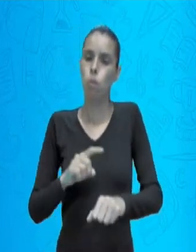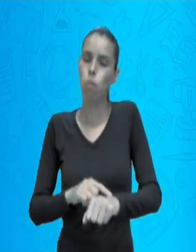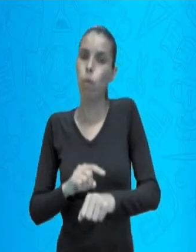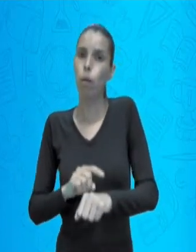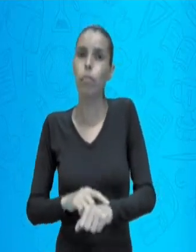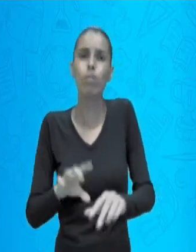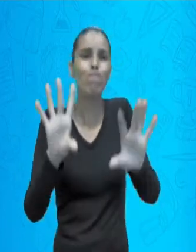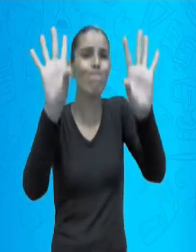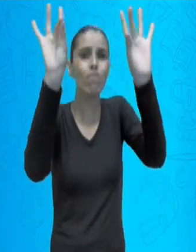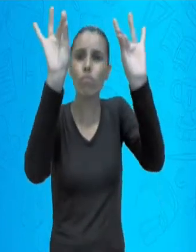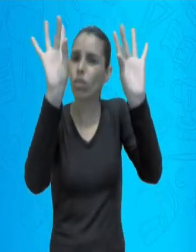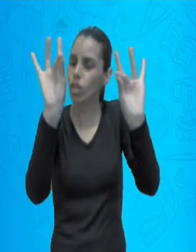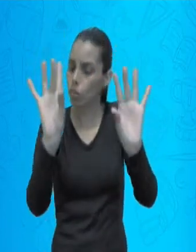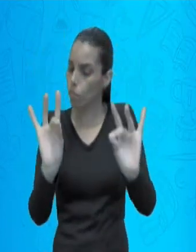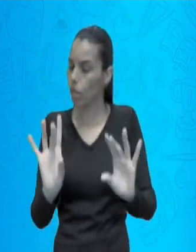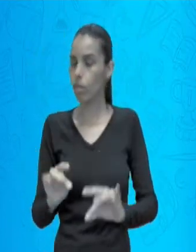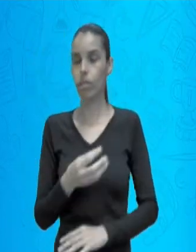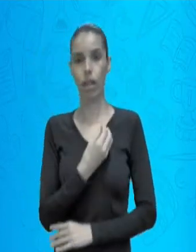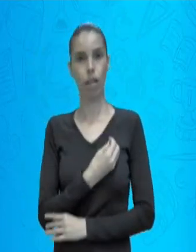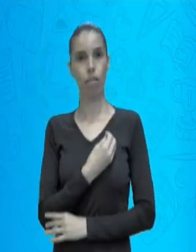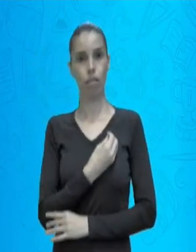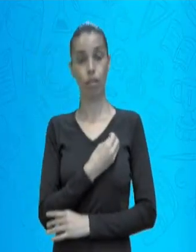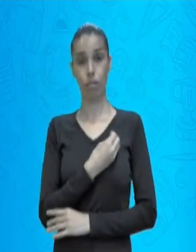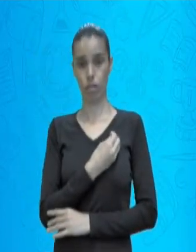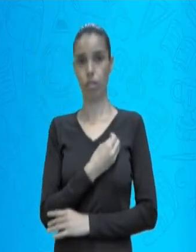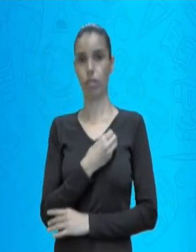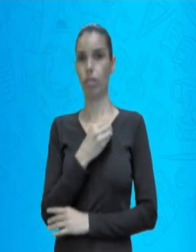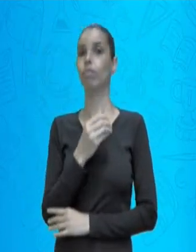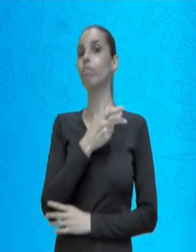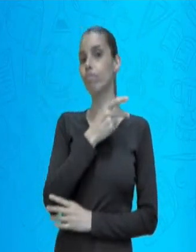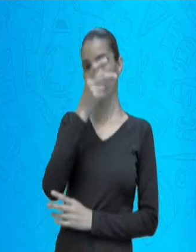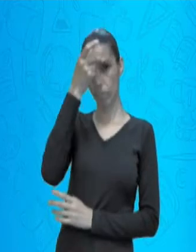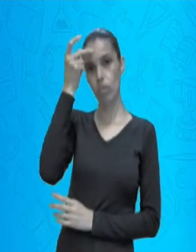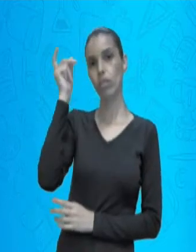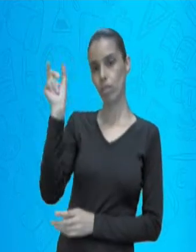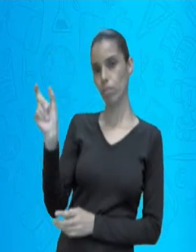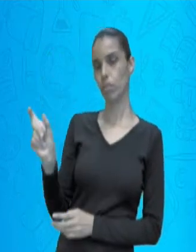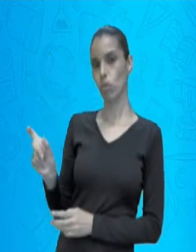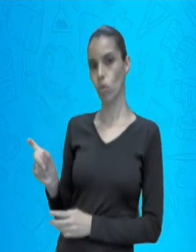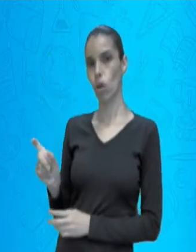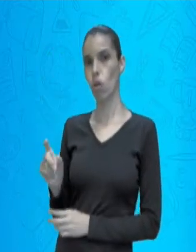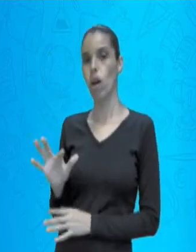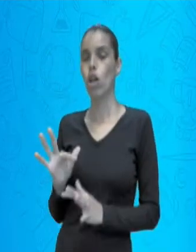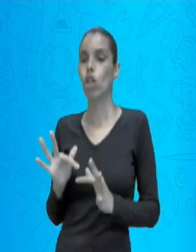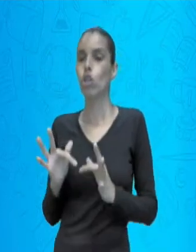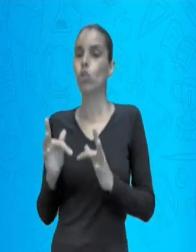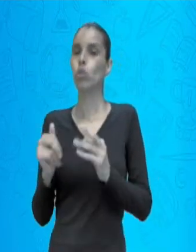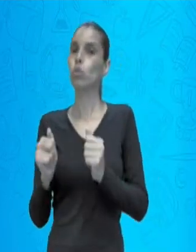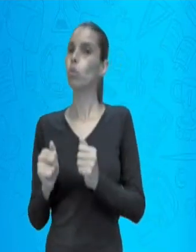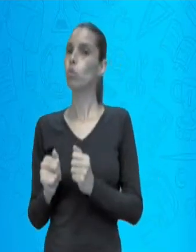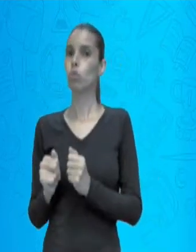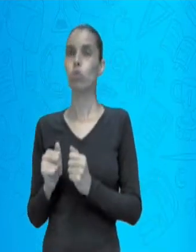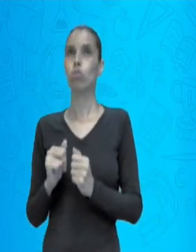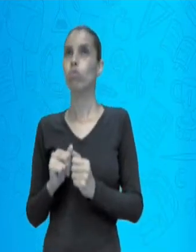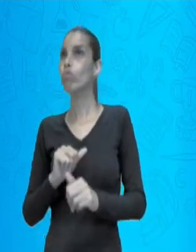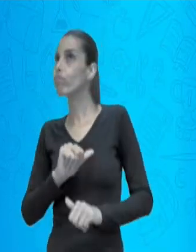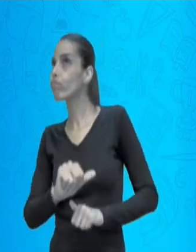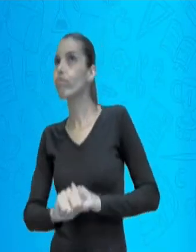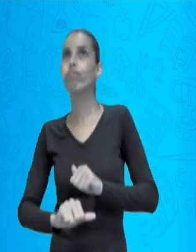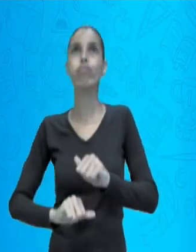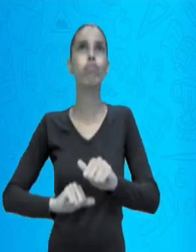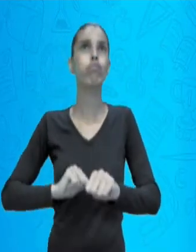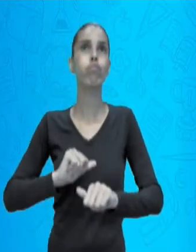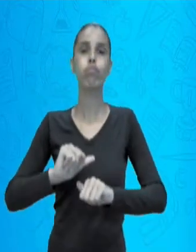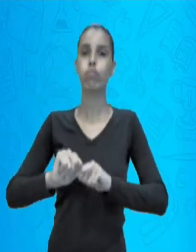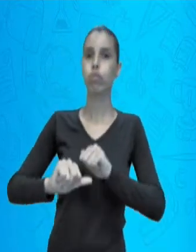acidente pequeno, aquele acidente doméstico, ele vira um fato importante. Lembrando que, quando